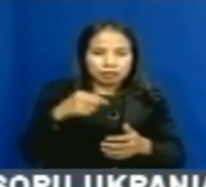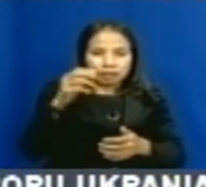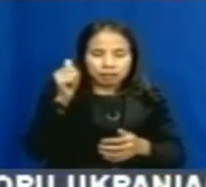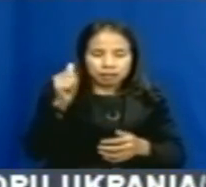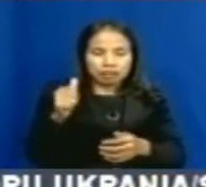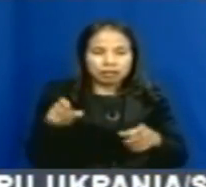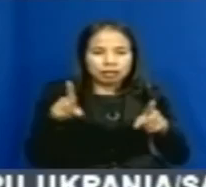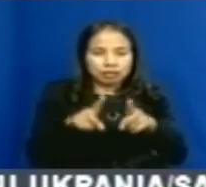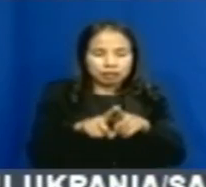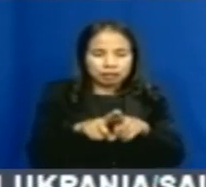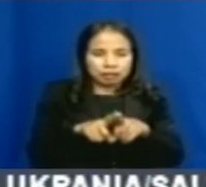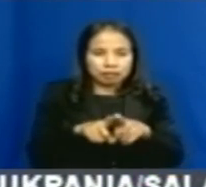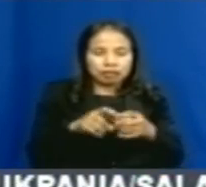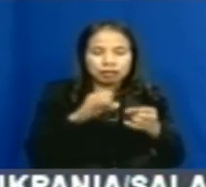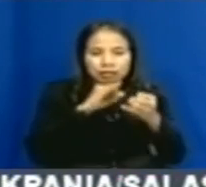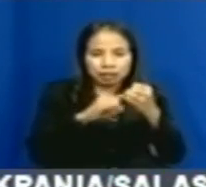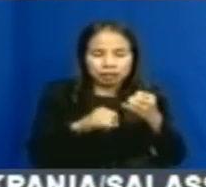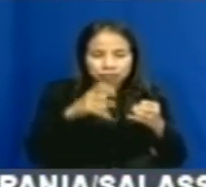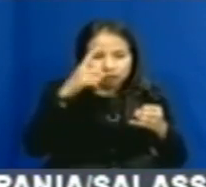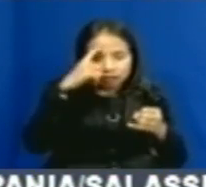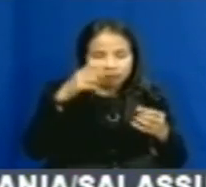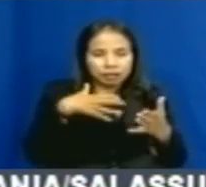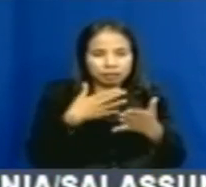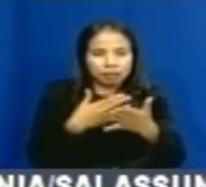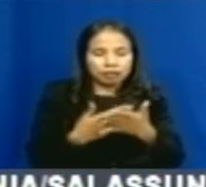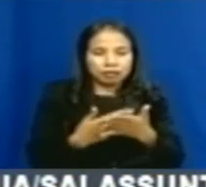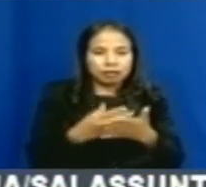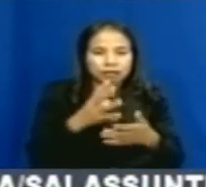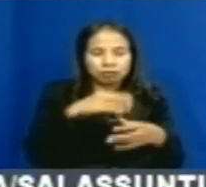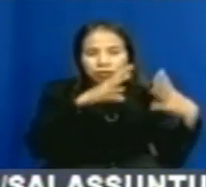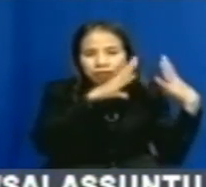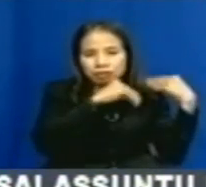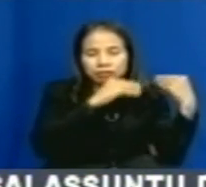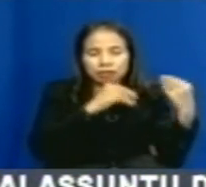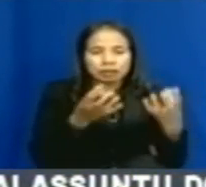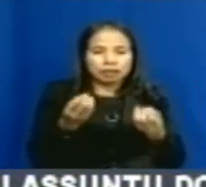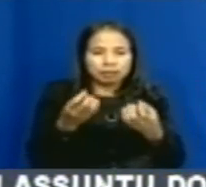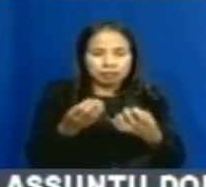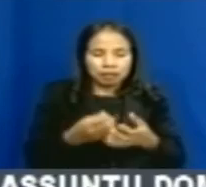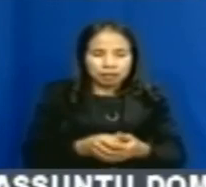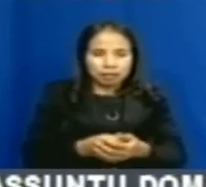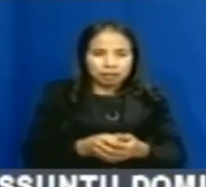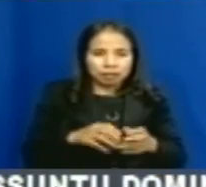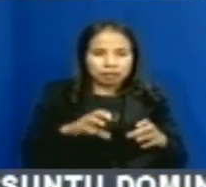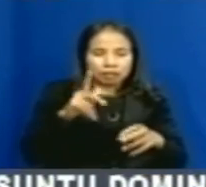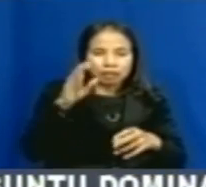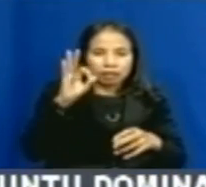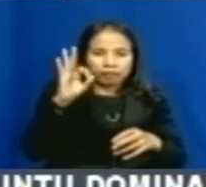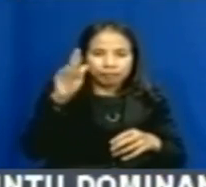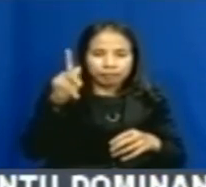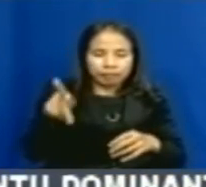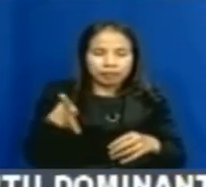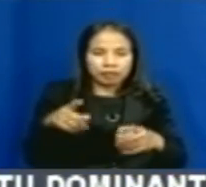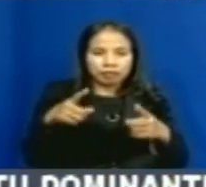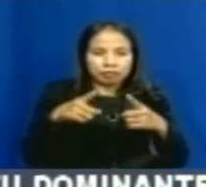para homologação final, também e a qualificação diagno experiência ANS. Comissária Comissão Função Pública